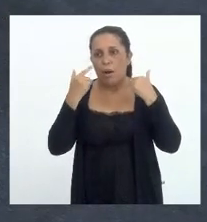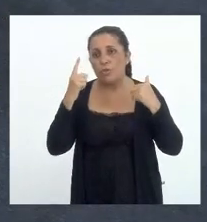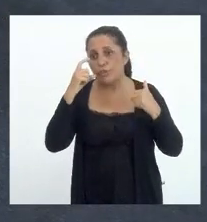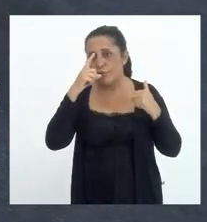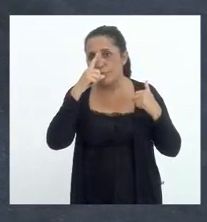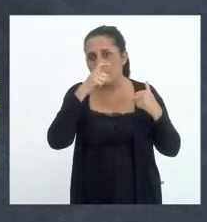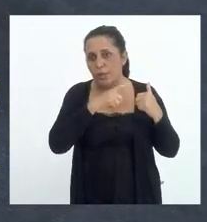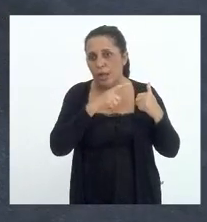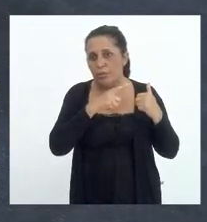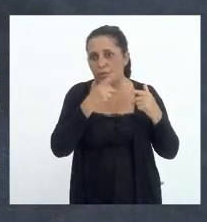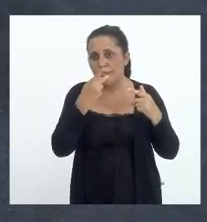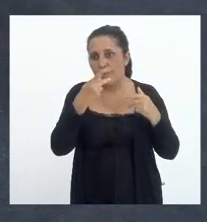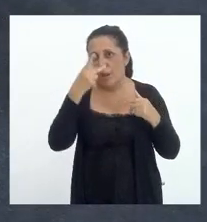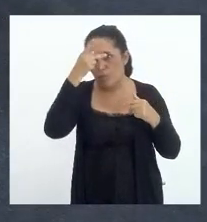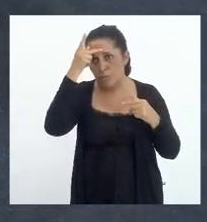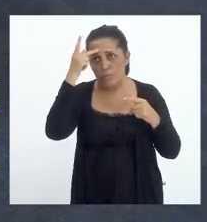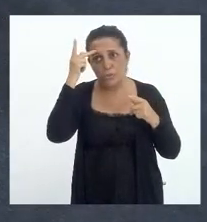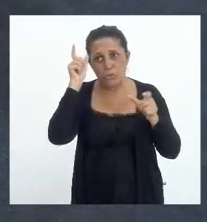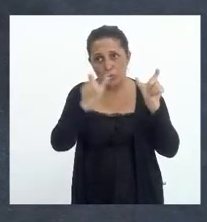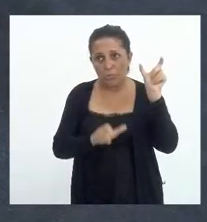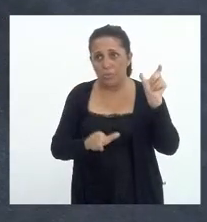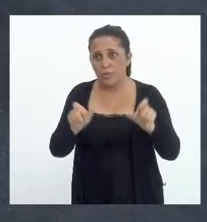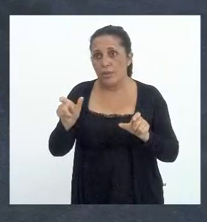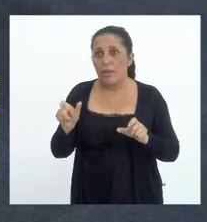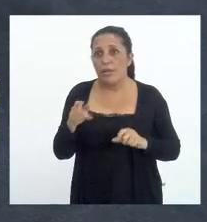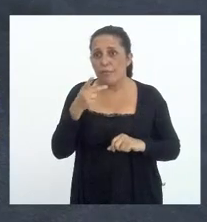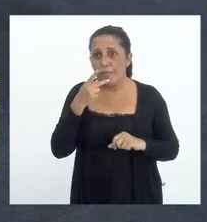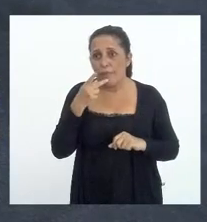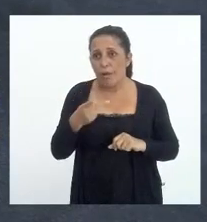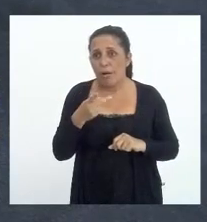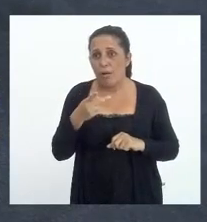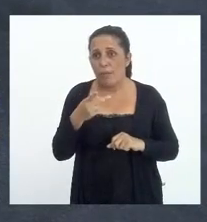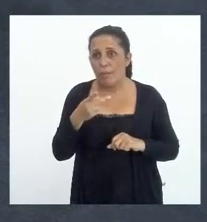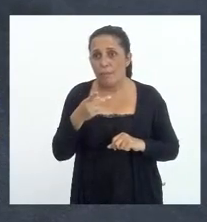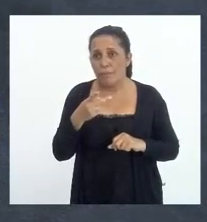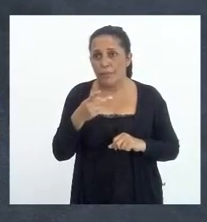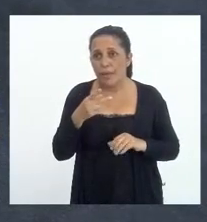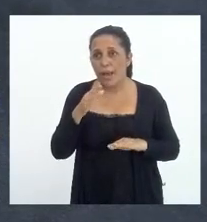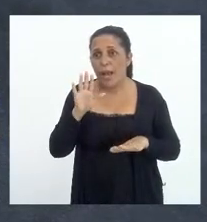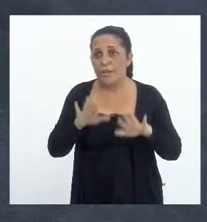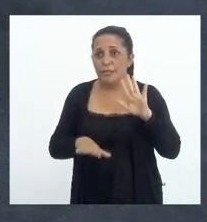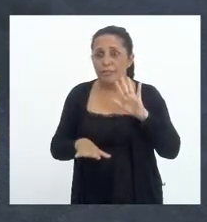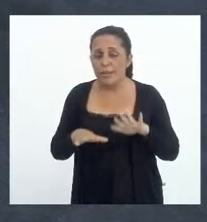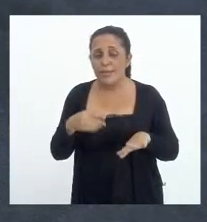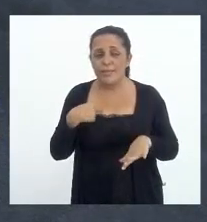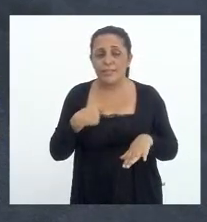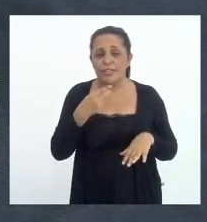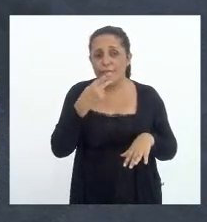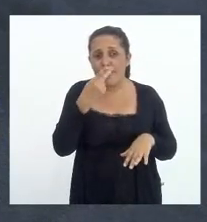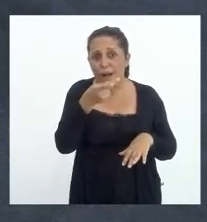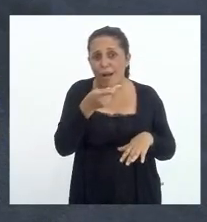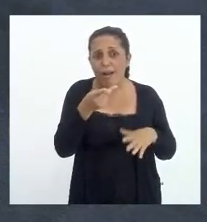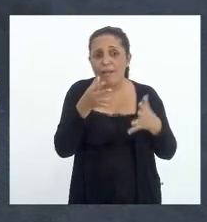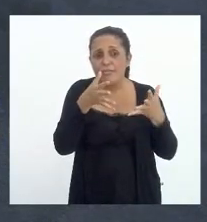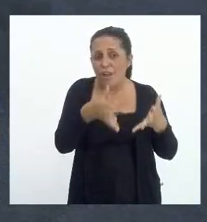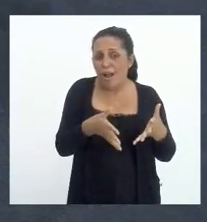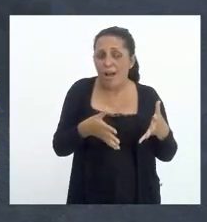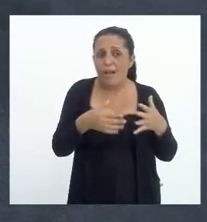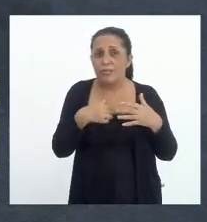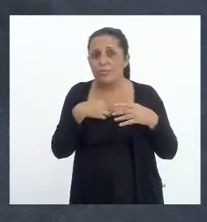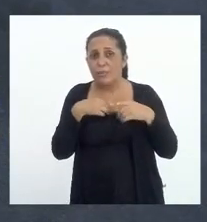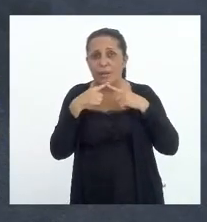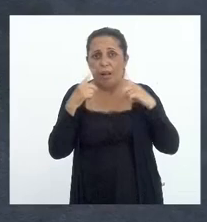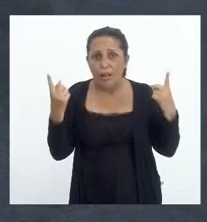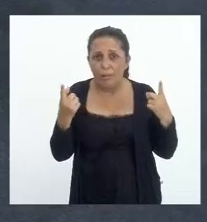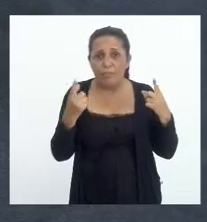pessoas. E eu confesso que também a gente se torna, às vezes, inconveniente, se torna chato quando a gente briga por coisas que nós